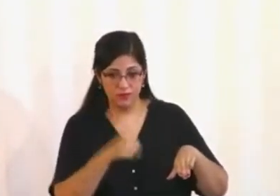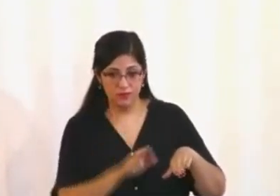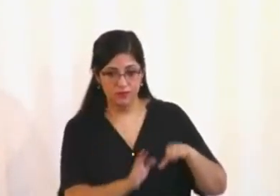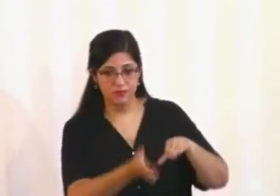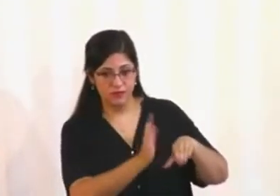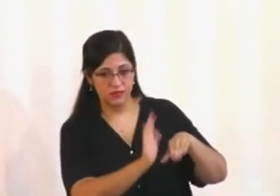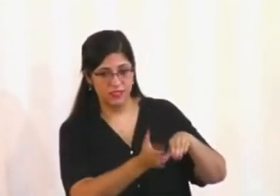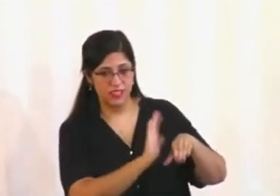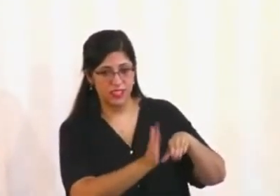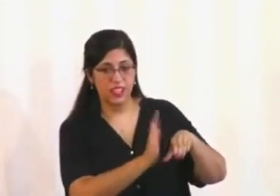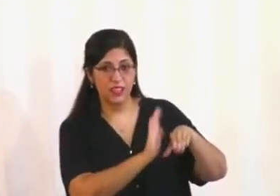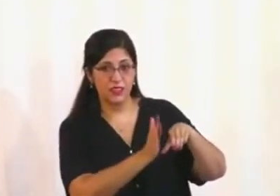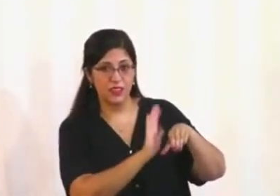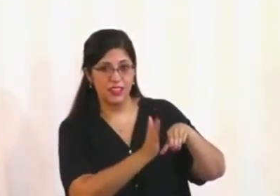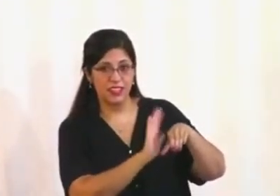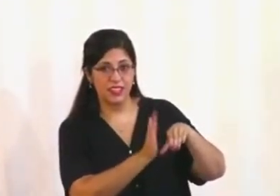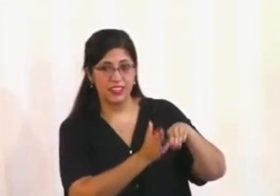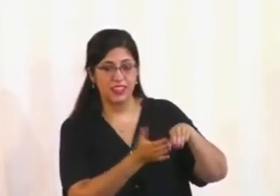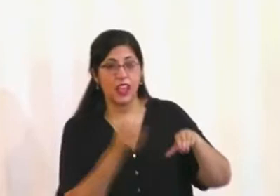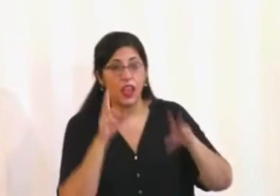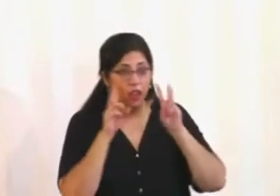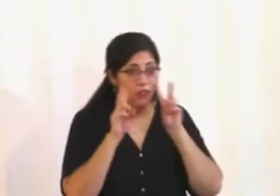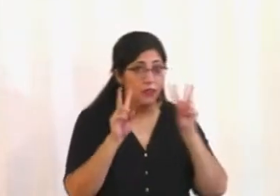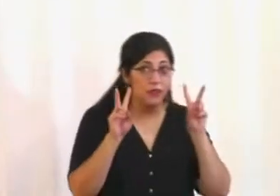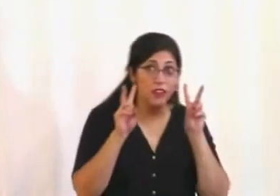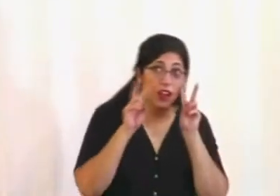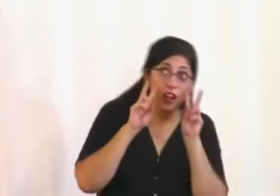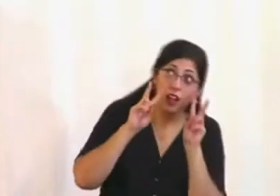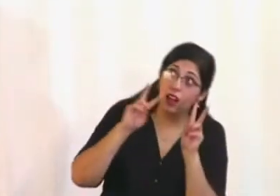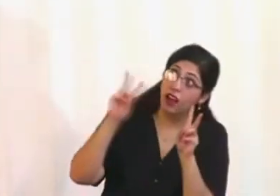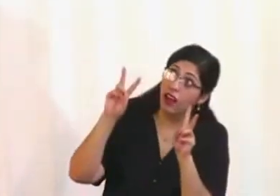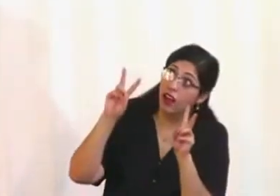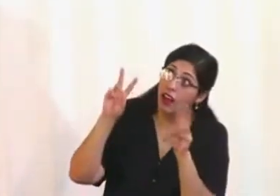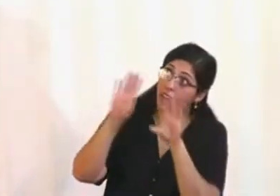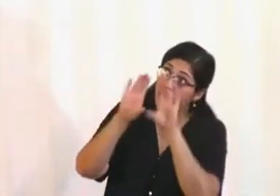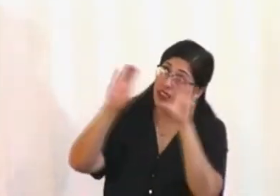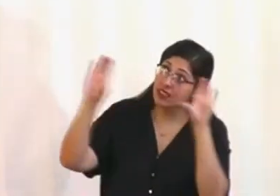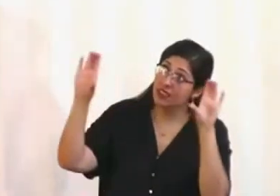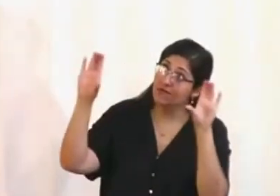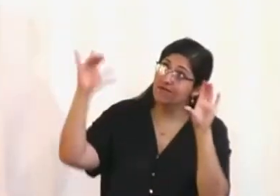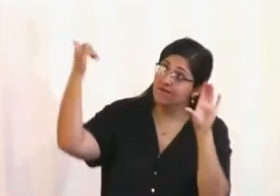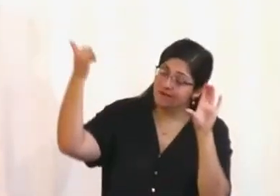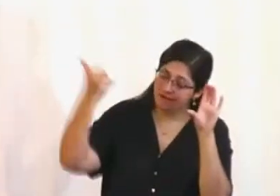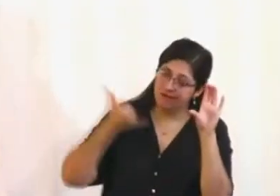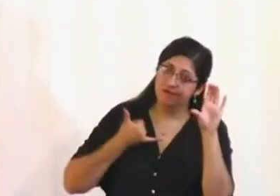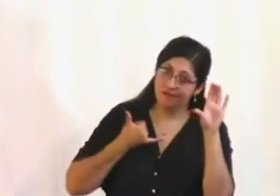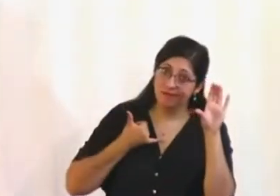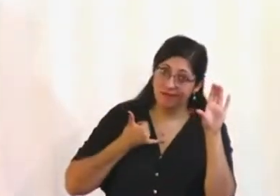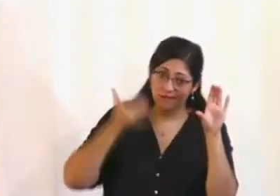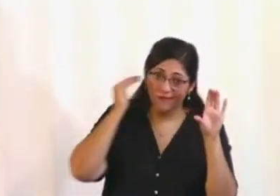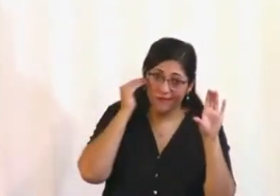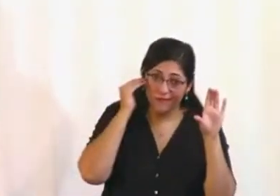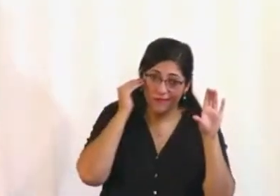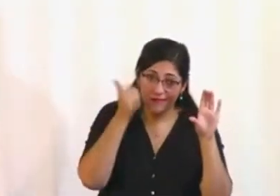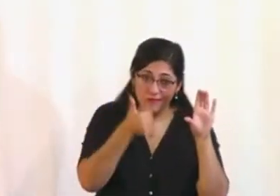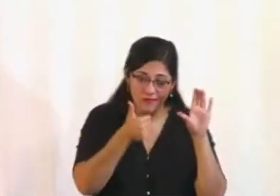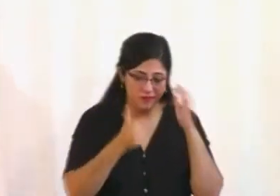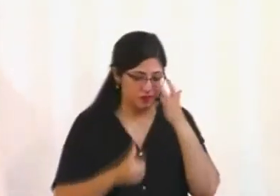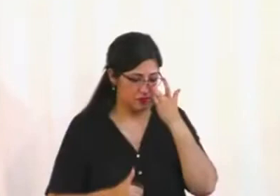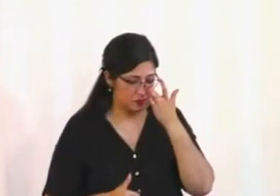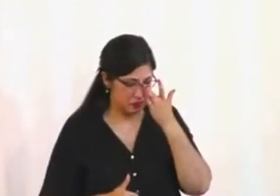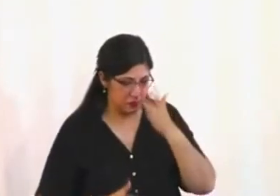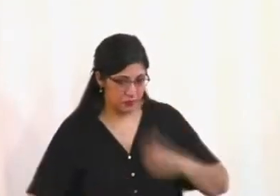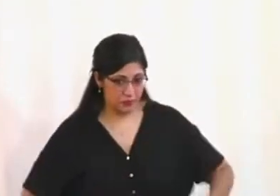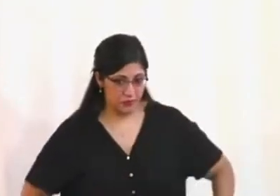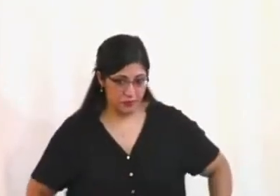da caverna, a cabeça para fora da caverna, olhando para o céu, ouvindo Deus falar com ele. Então as crianças farão esse